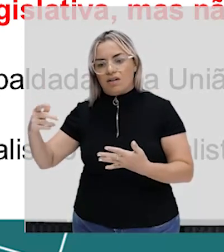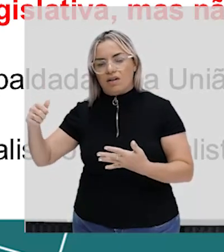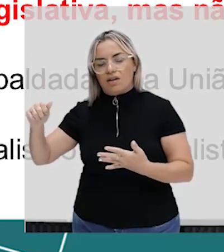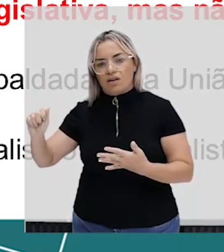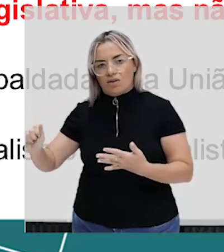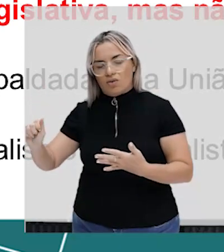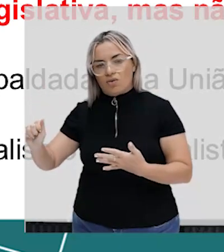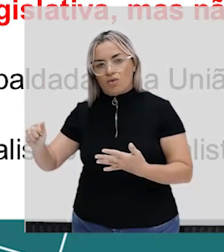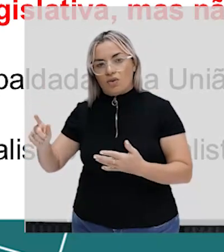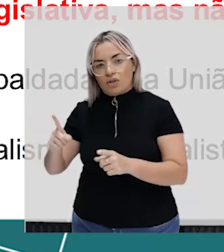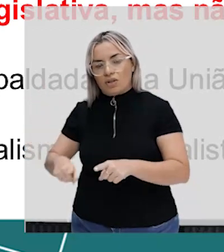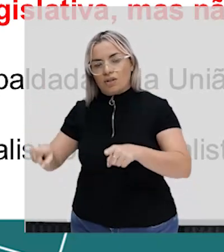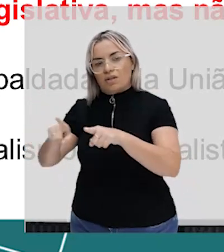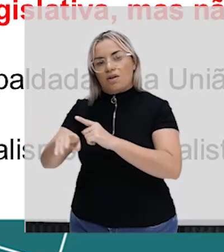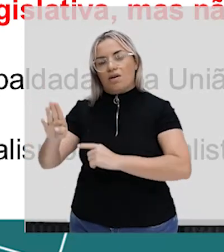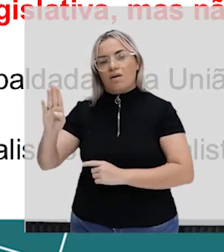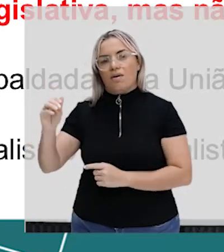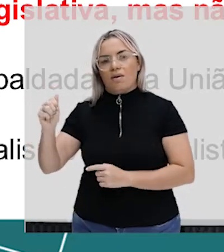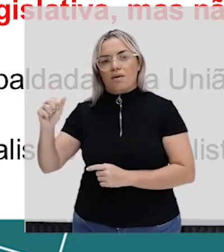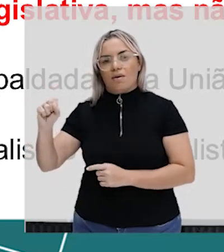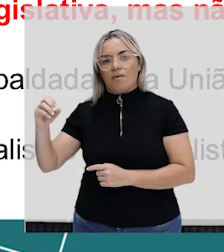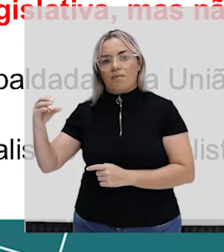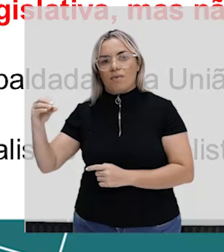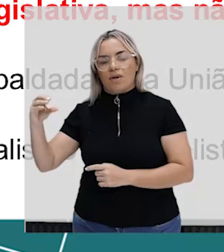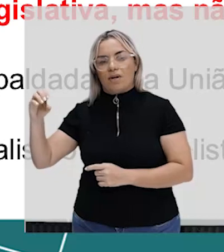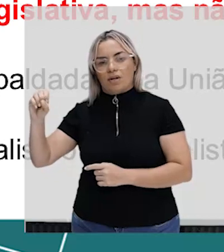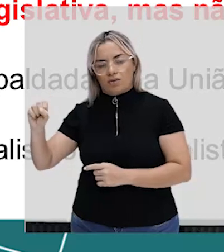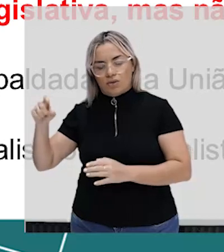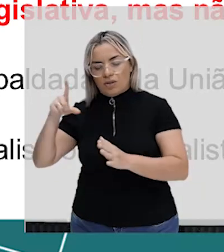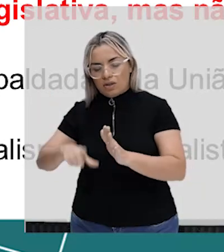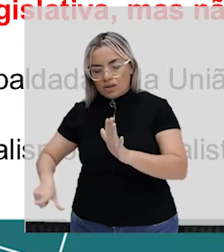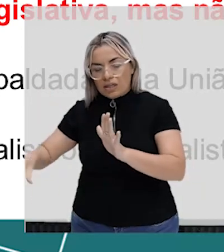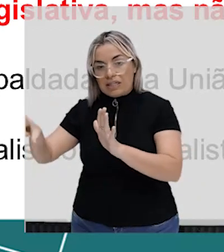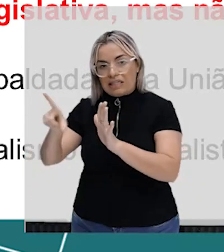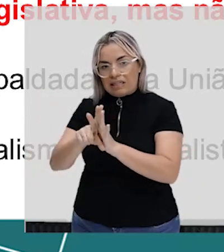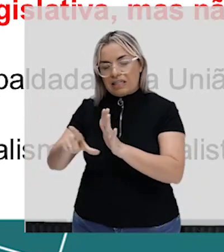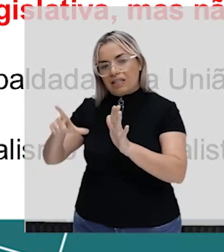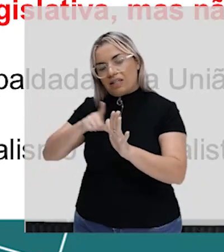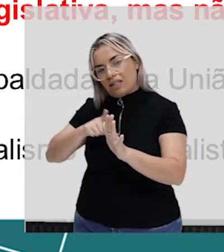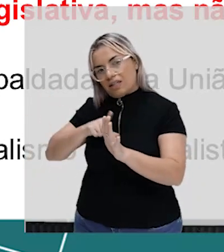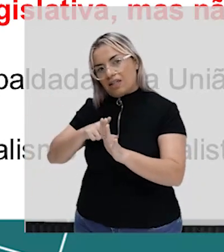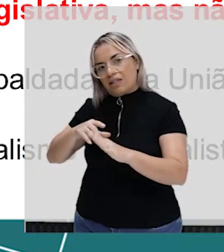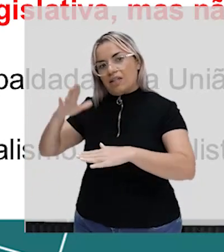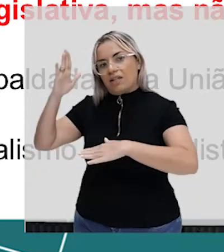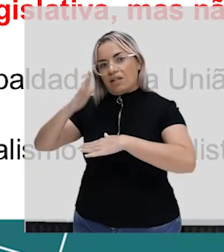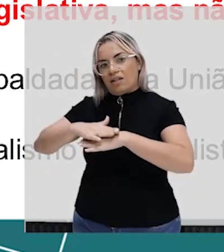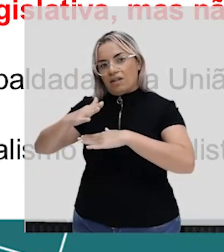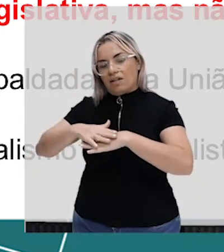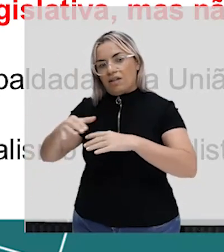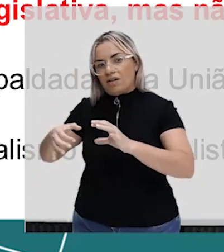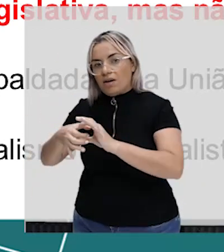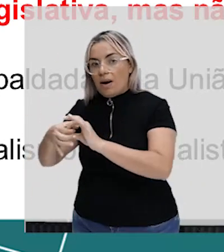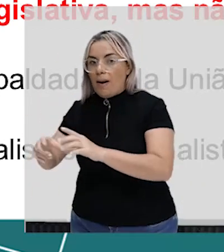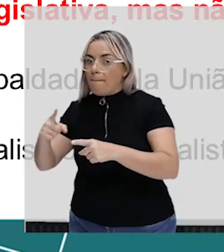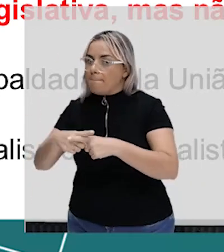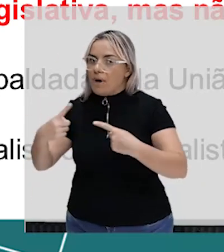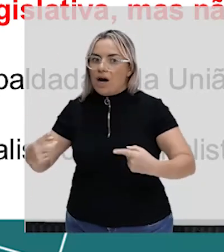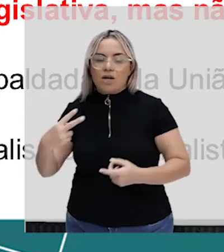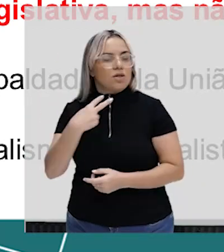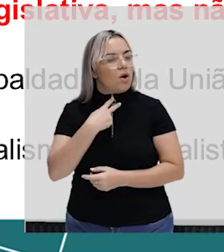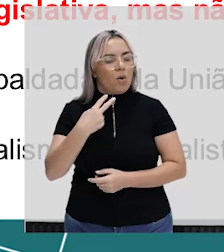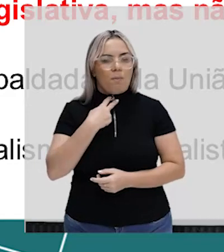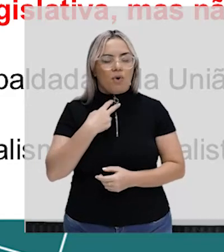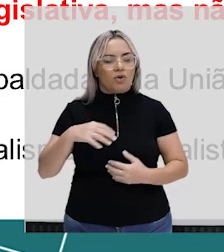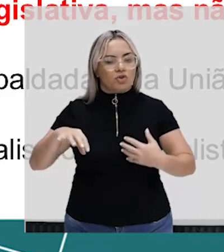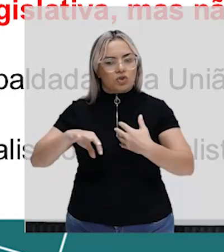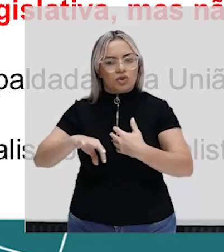ali um parlamento próprio para estabelecer suas leis. Mas elas não podem, em hipótese alguma, contrariar o governo espanhol. Quer ver um exemplo bem fácil para tu